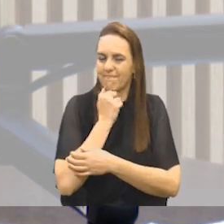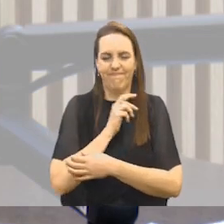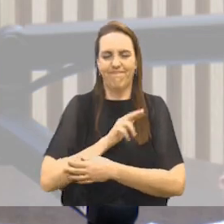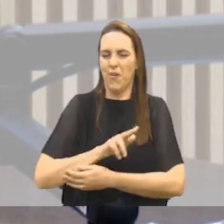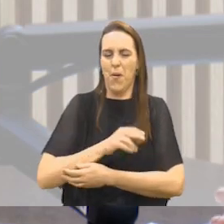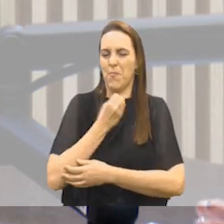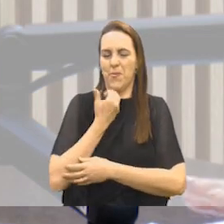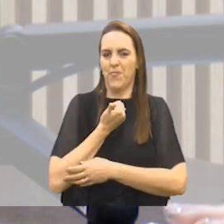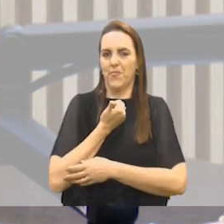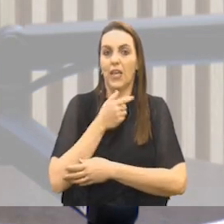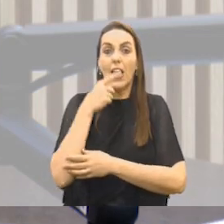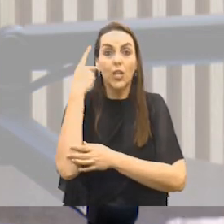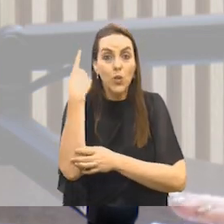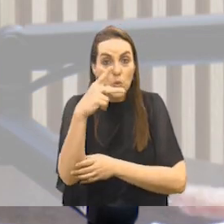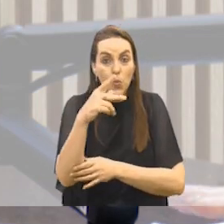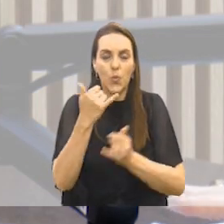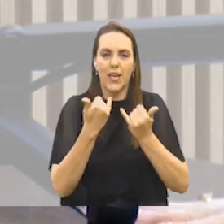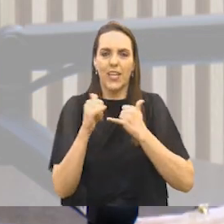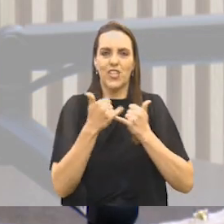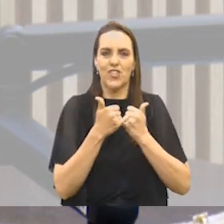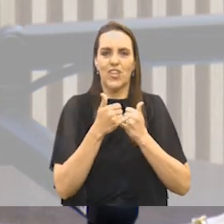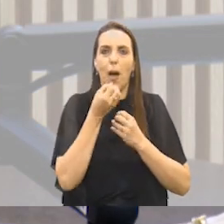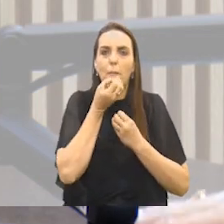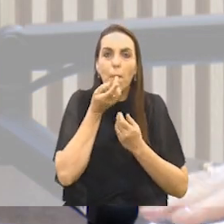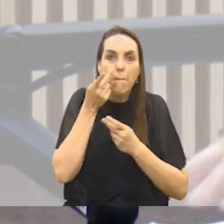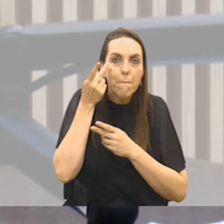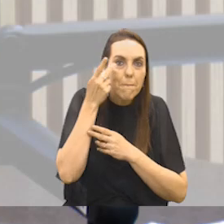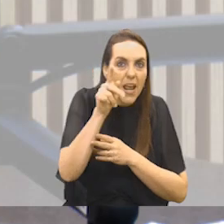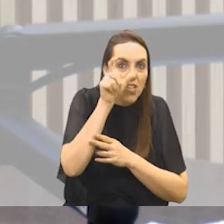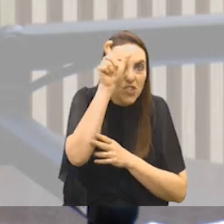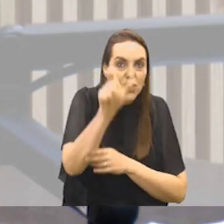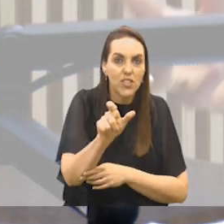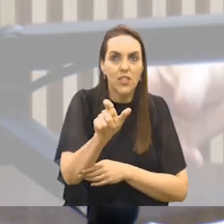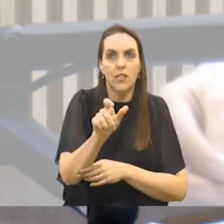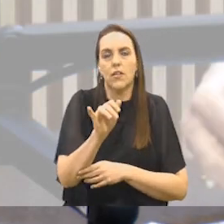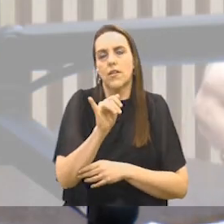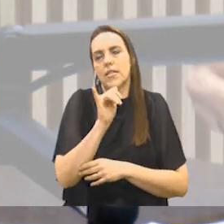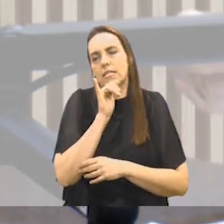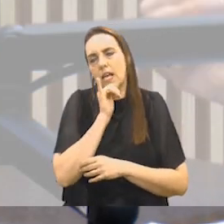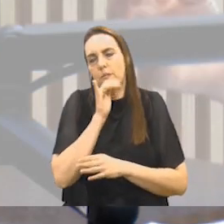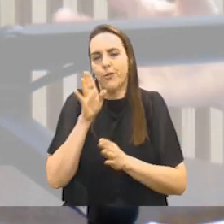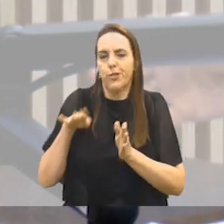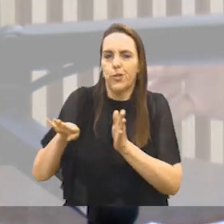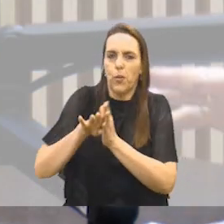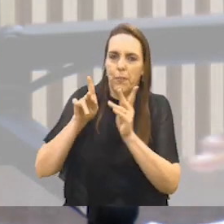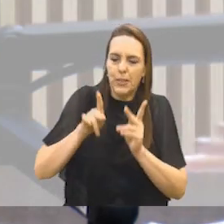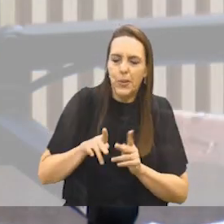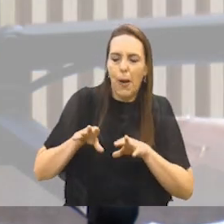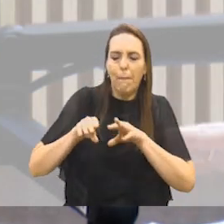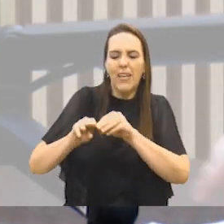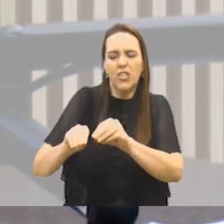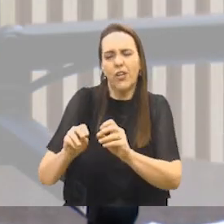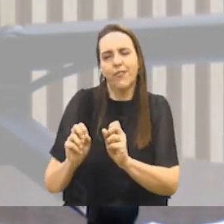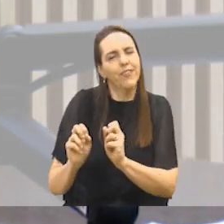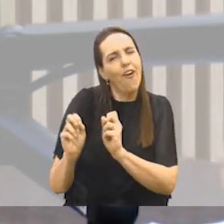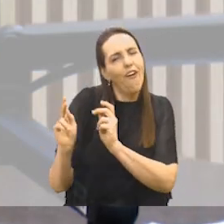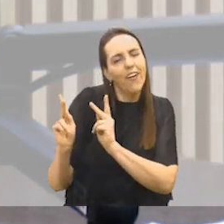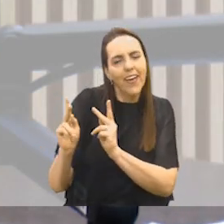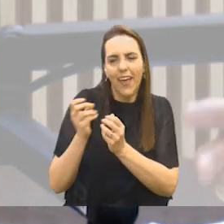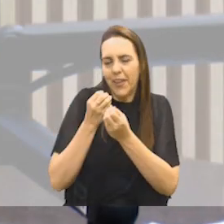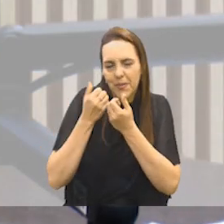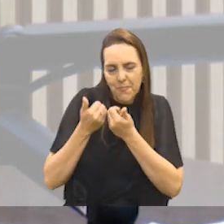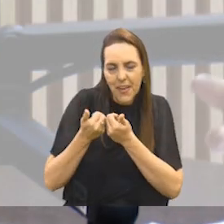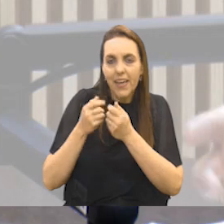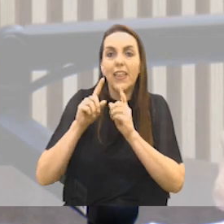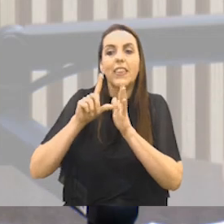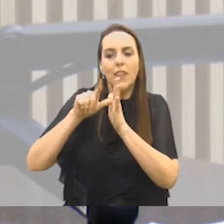cristal teu, ele tem a tua energia, ele serve para ti. Claro, se chegou uma pessoa sem querer, mexeu, tudo bem. Depois